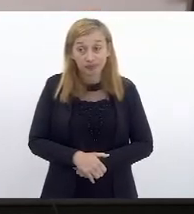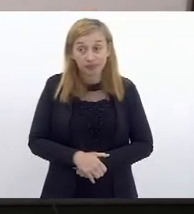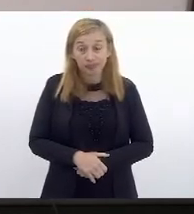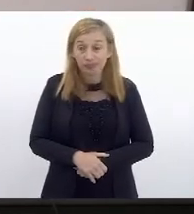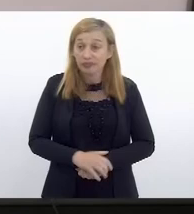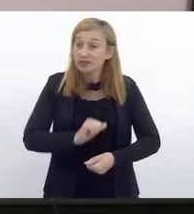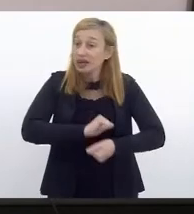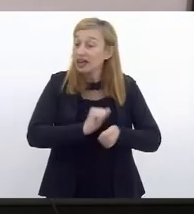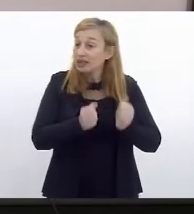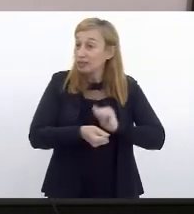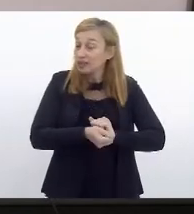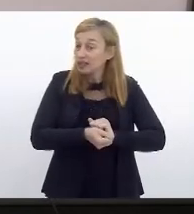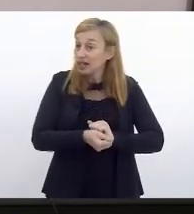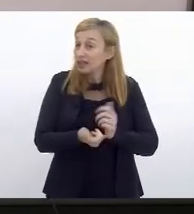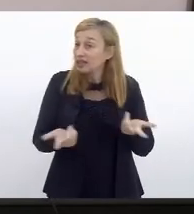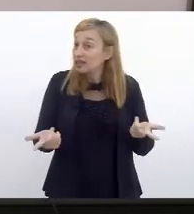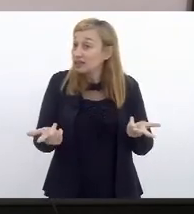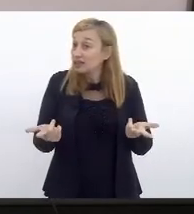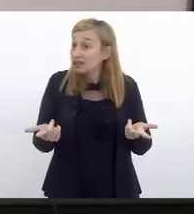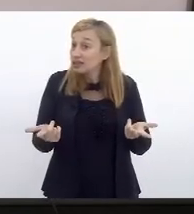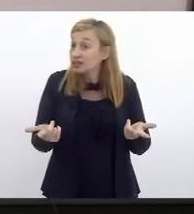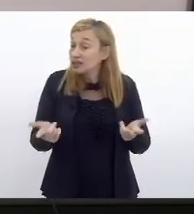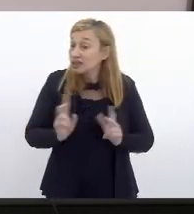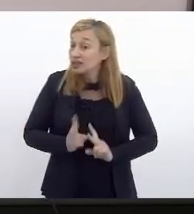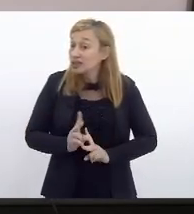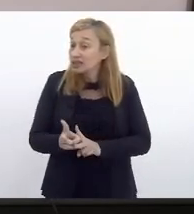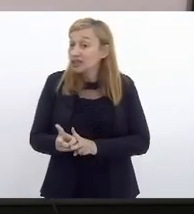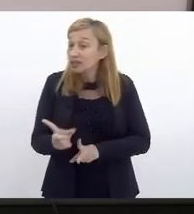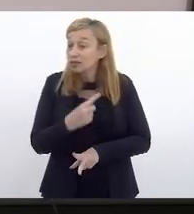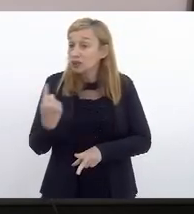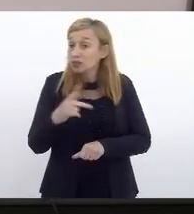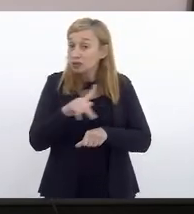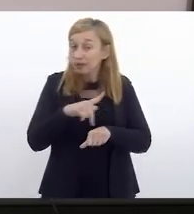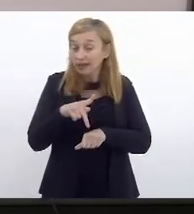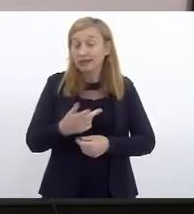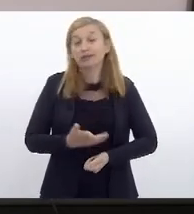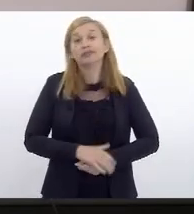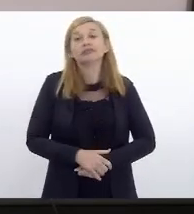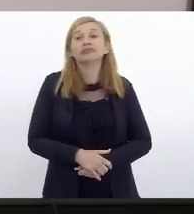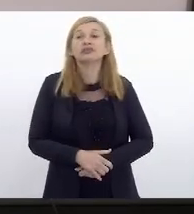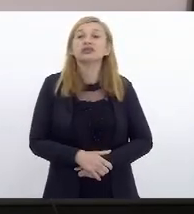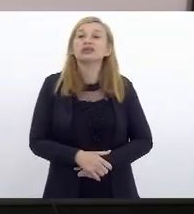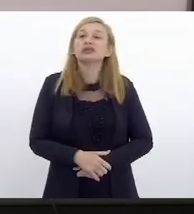adotada de forma seguida pelo nosso país.